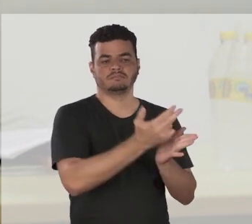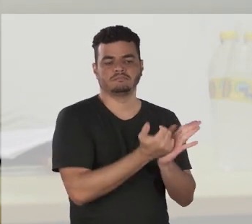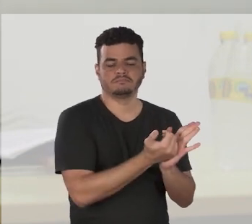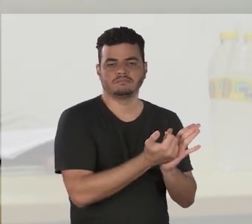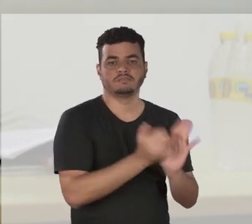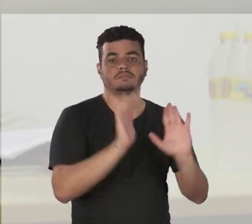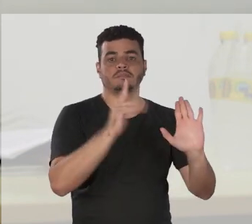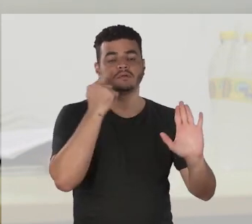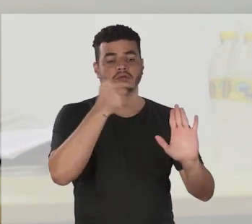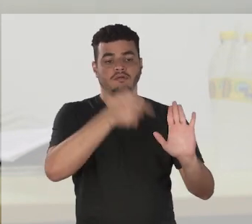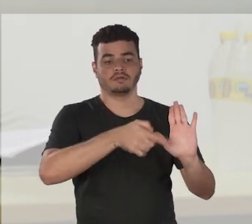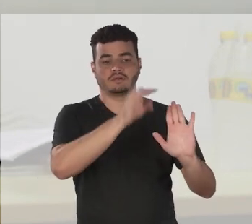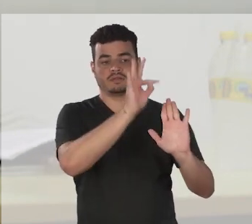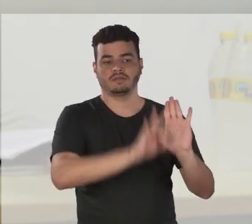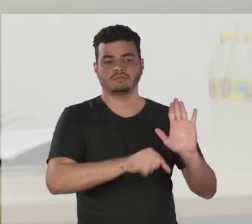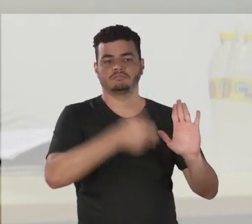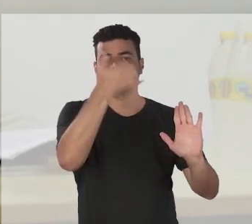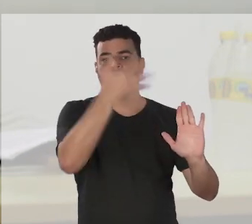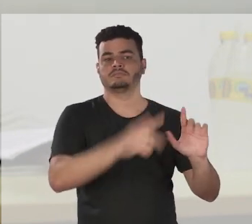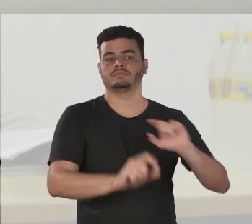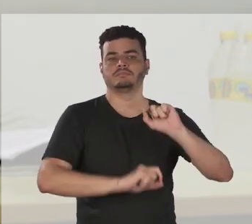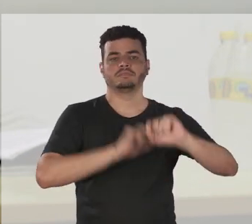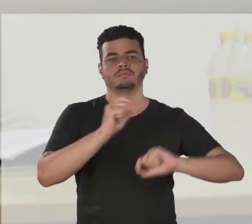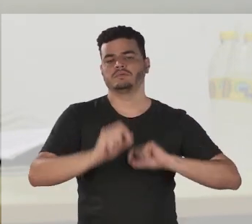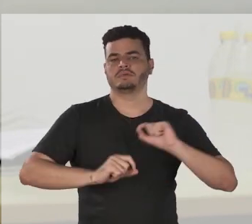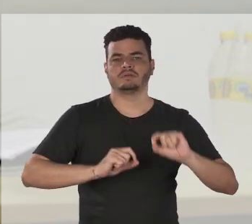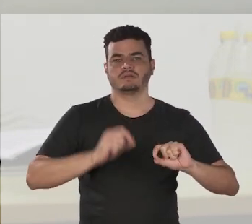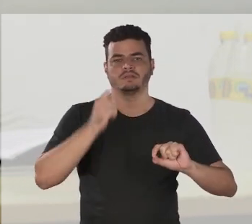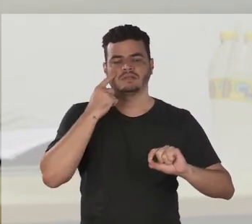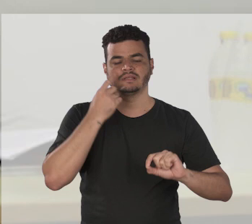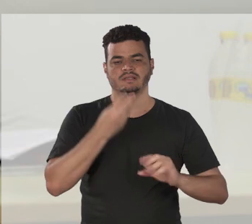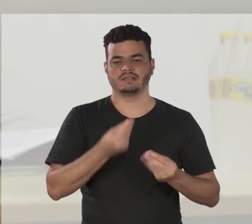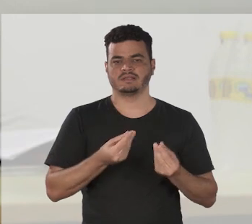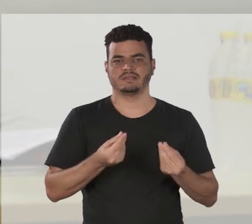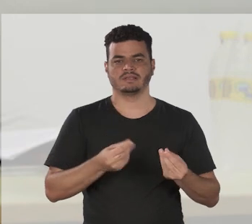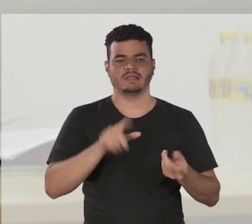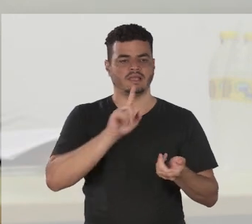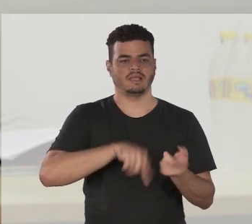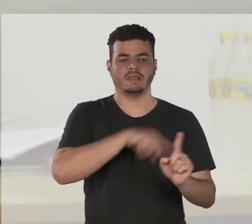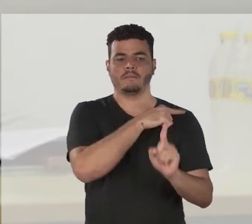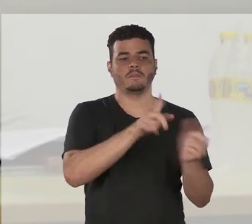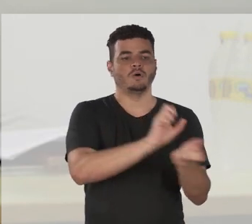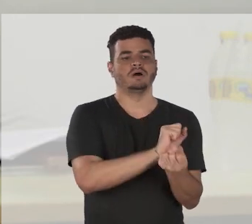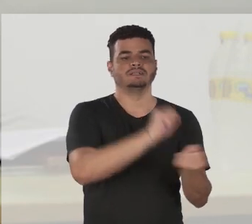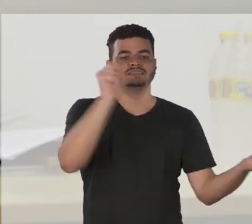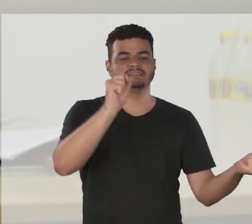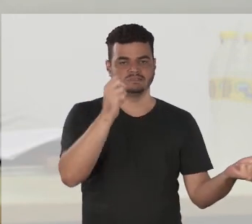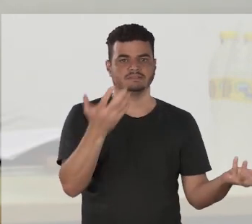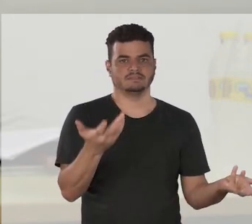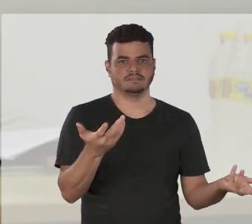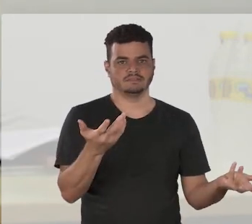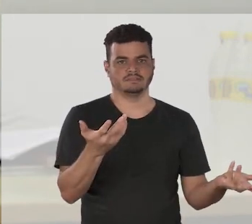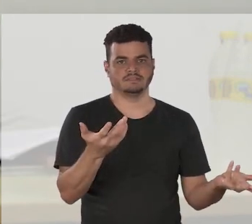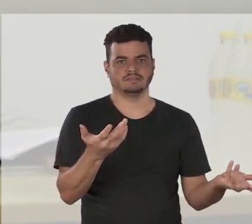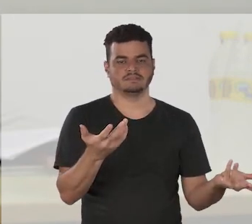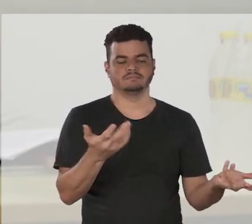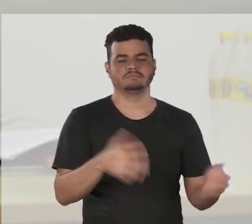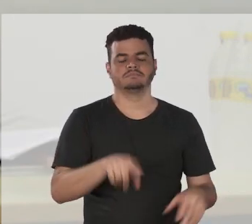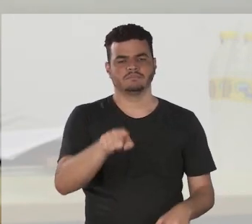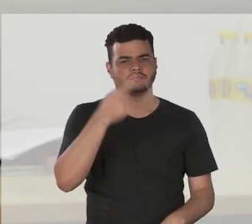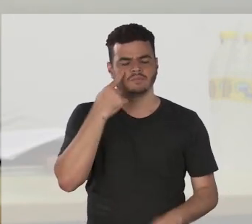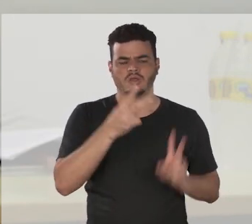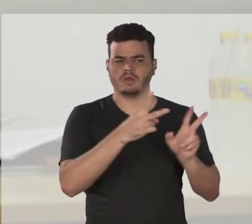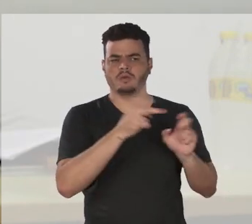texto ela narra a situação de privacidade, da privação da liberdade de sua mamãe numa